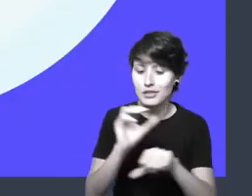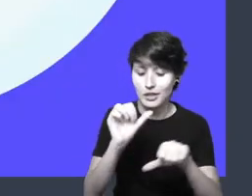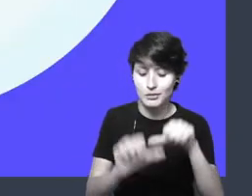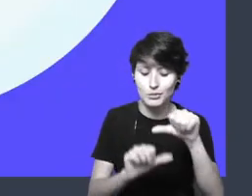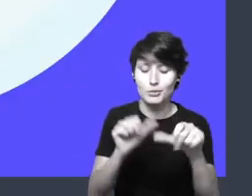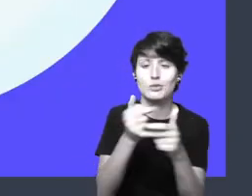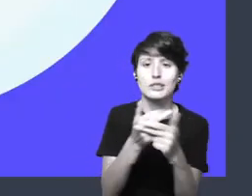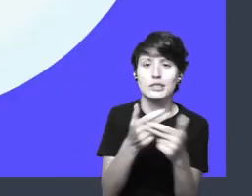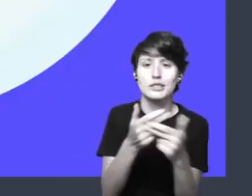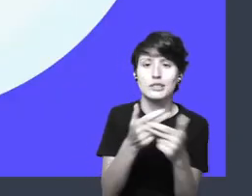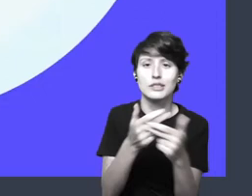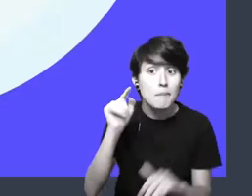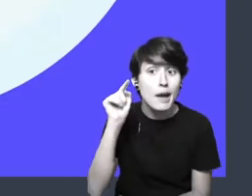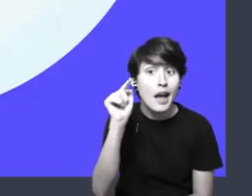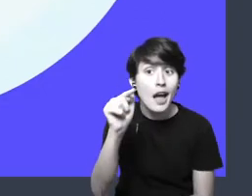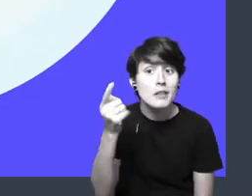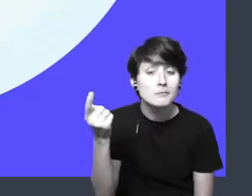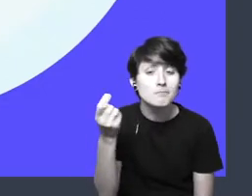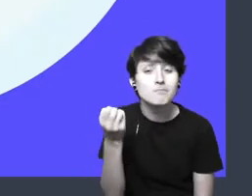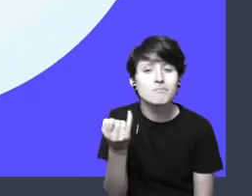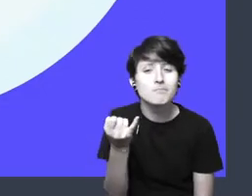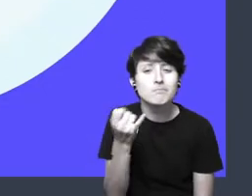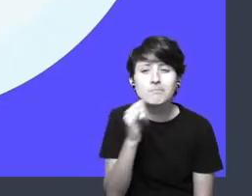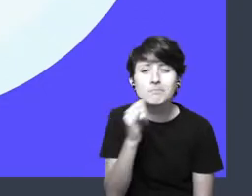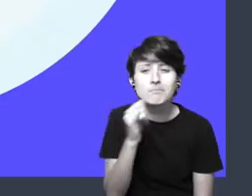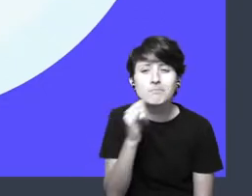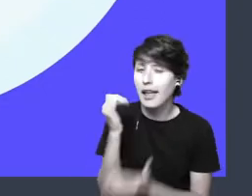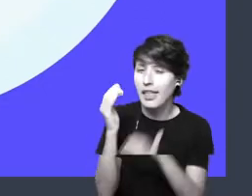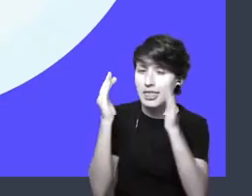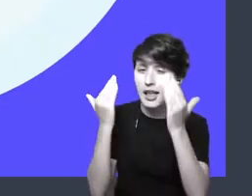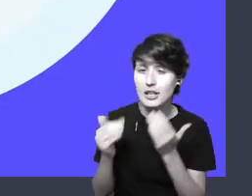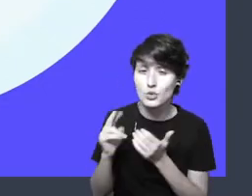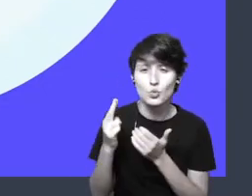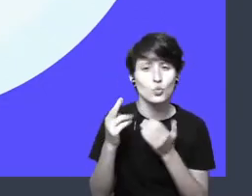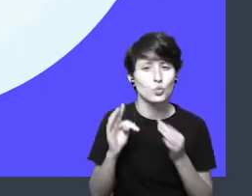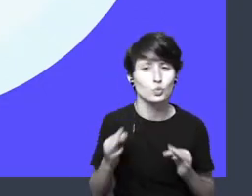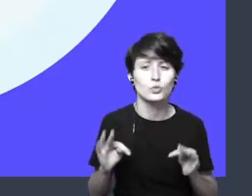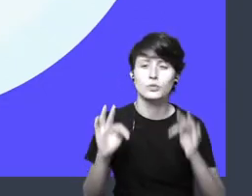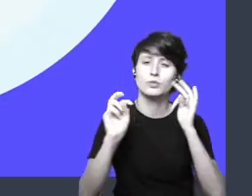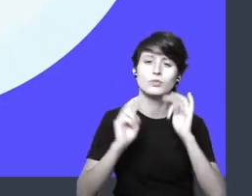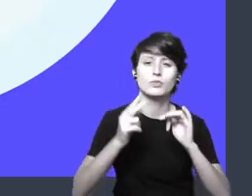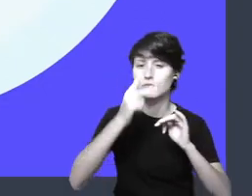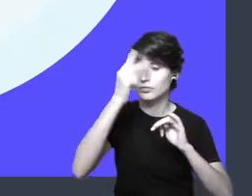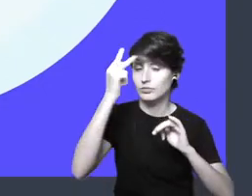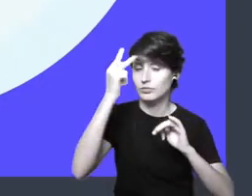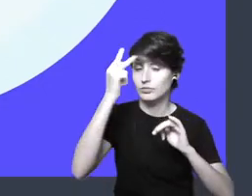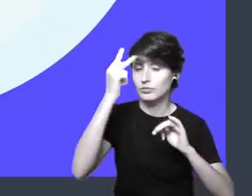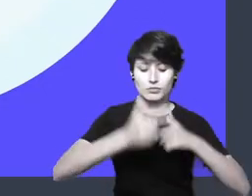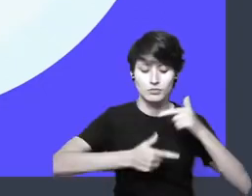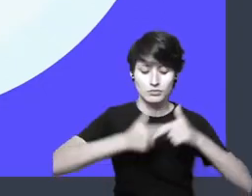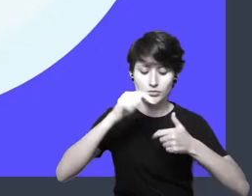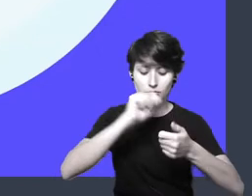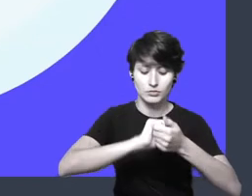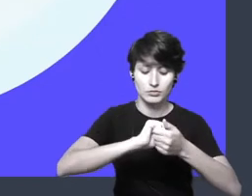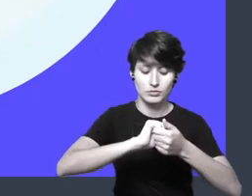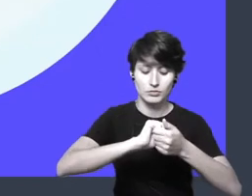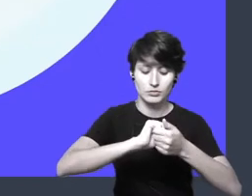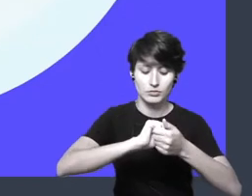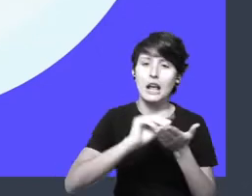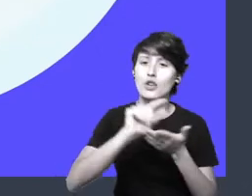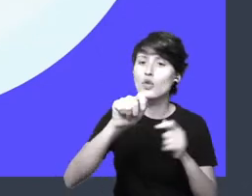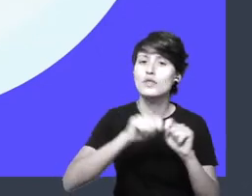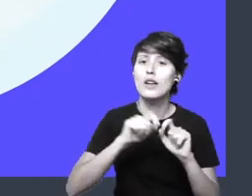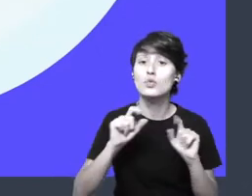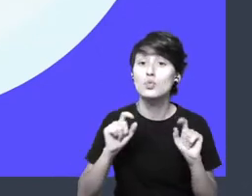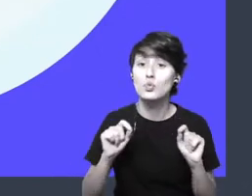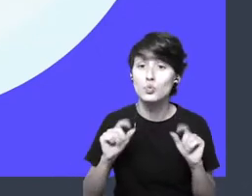você, como um analista, como um tecnólogo, como alguém que está trabalhando com dados, o que você pode fazer? O